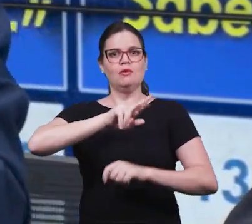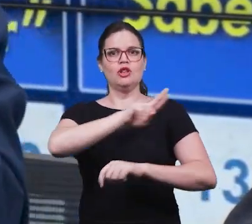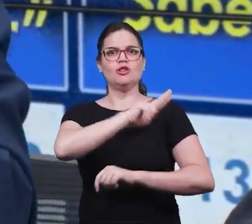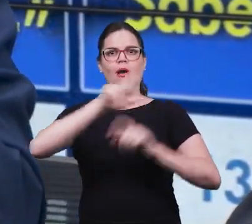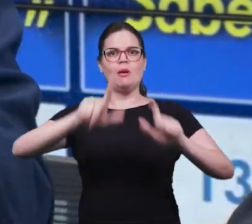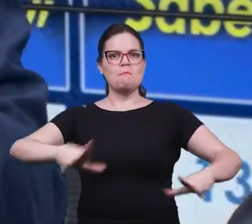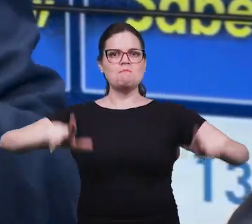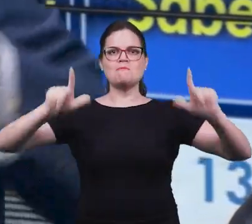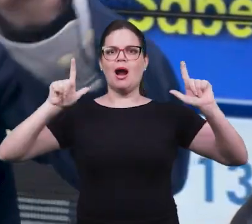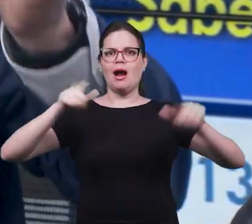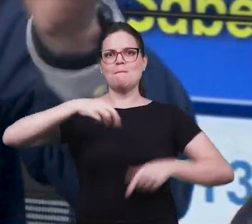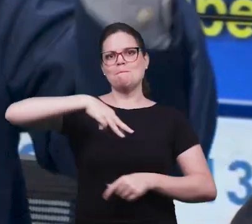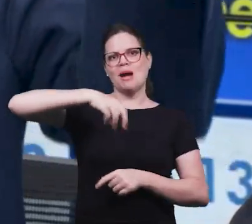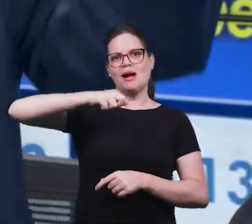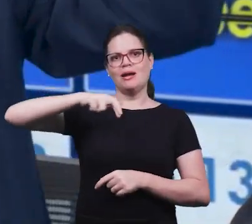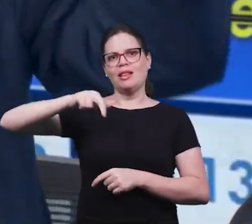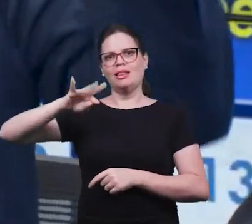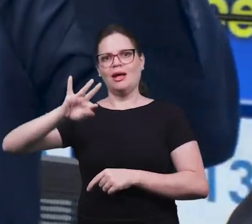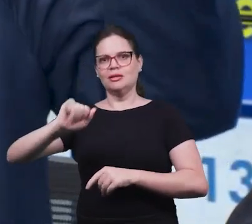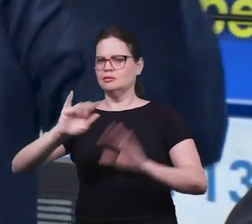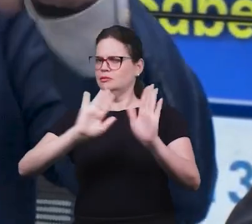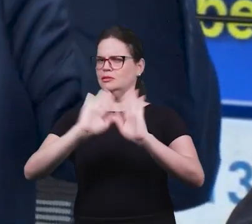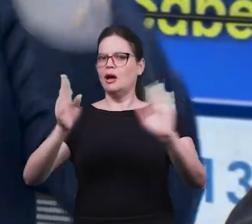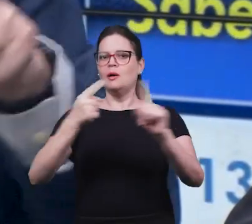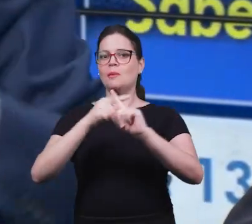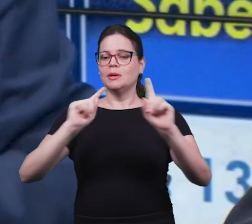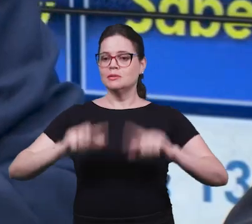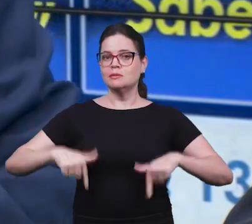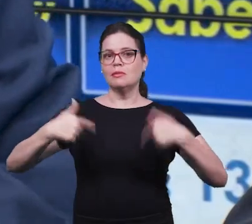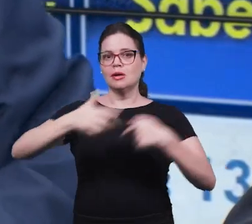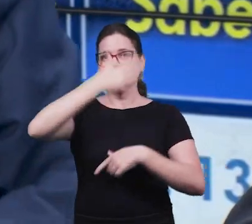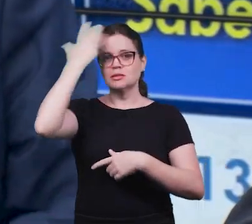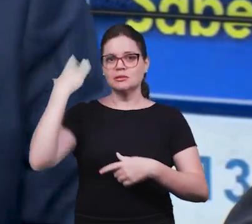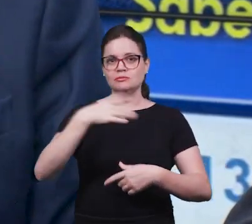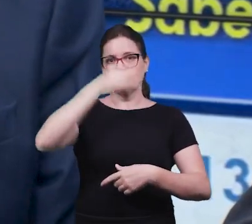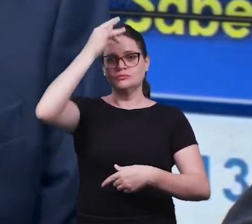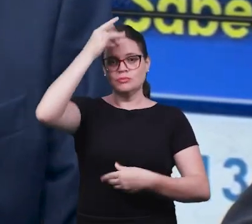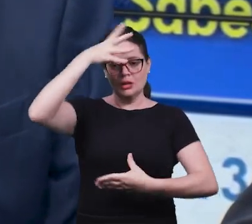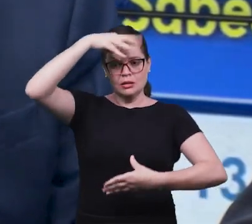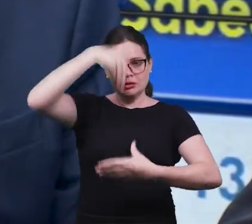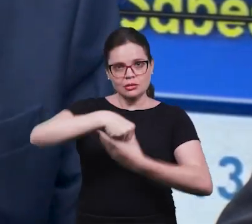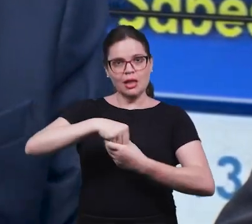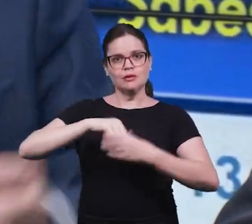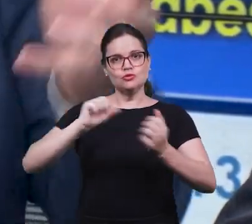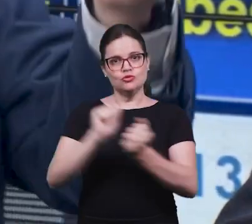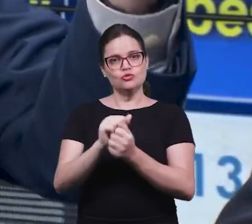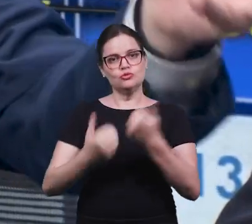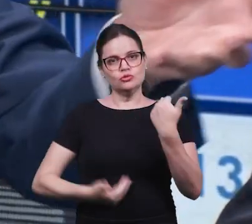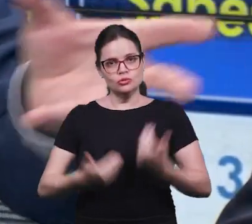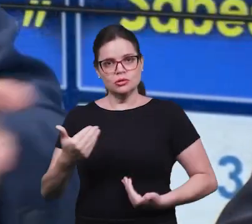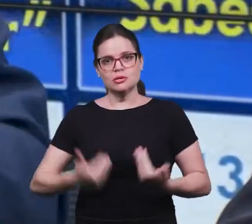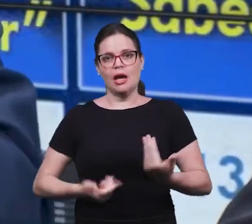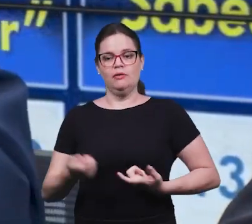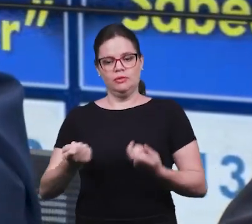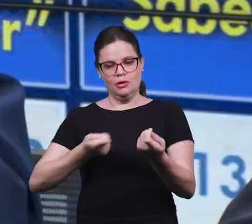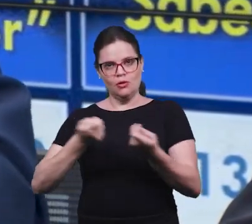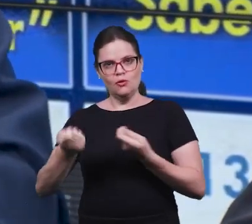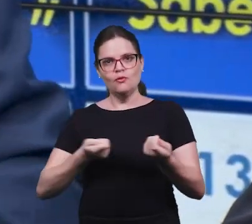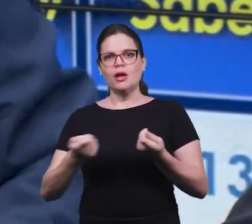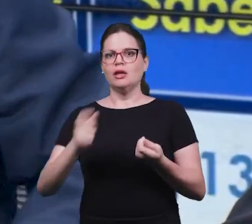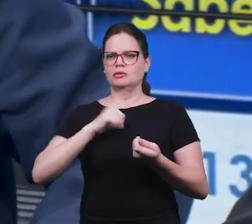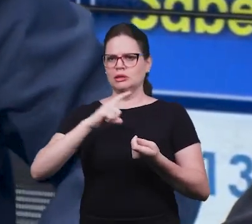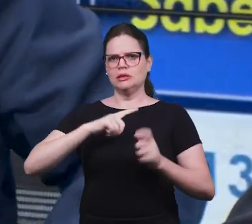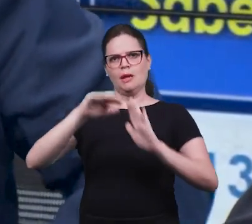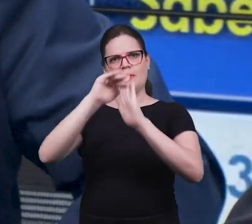aqui propagandeando, mas é uma operação do Espírito Santo no meio de um corpo vivo, que tem governo, que tem